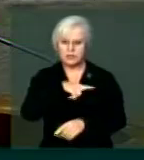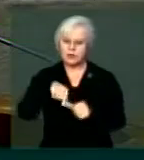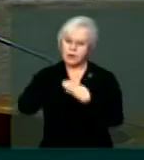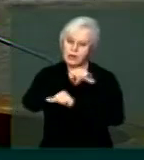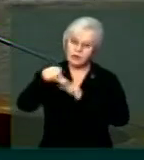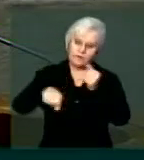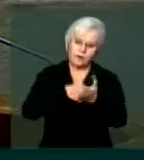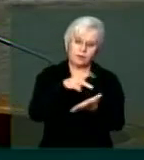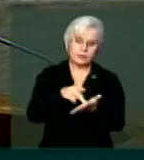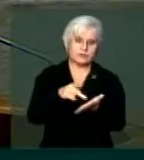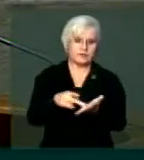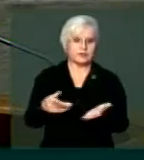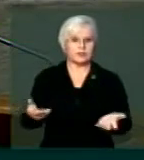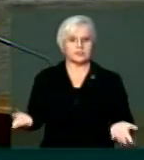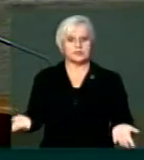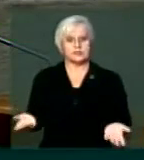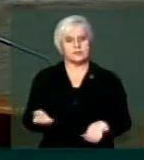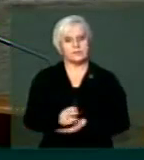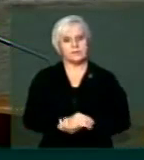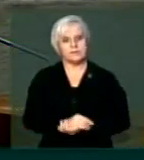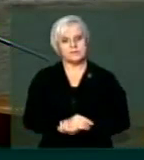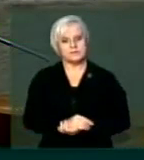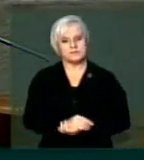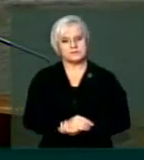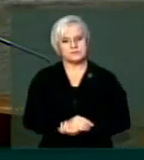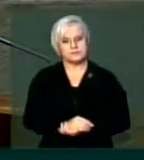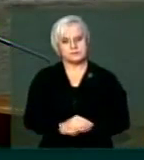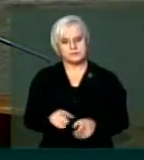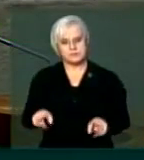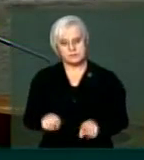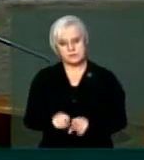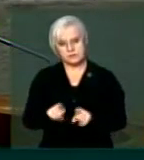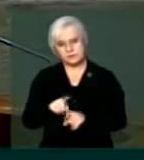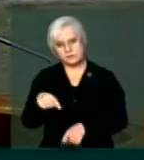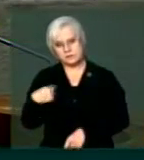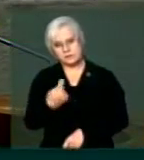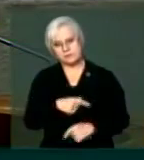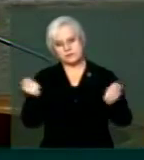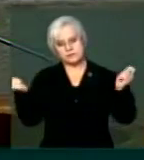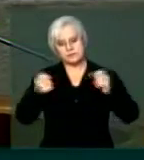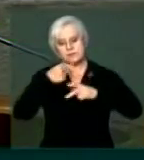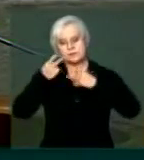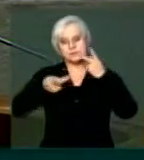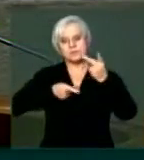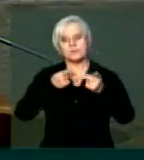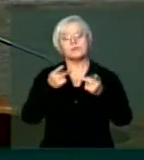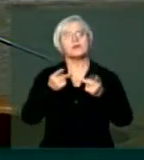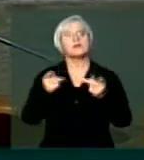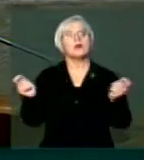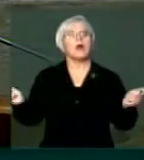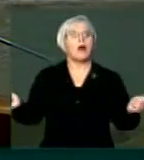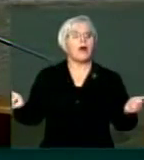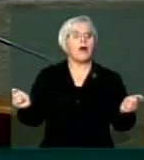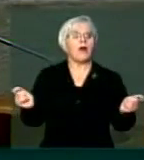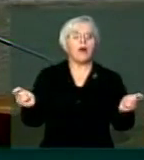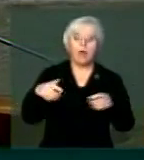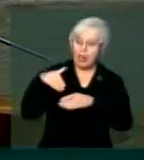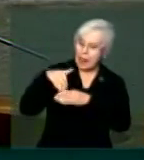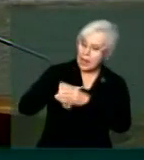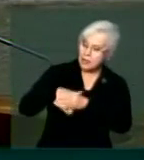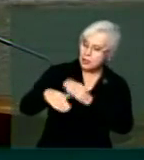uma reforma. E para que nós possamos sim dizer que as condições eleitorais